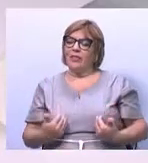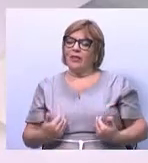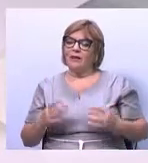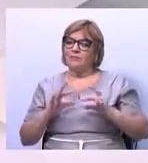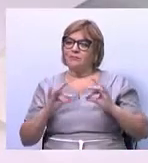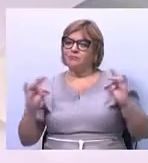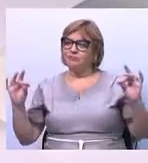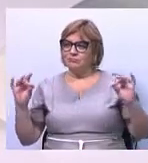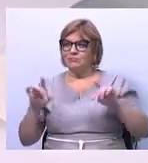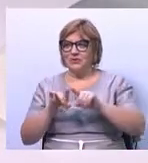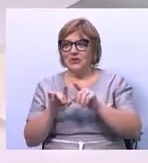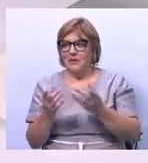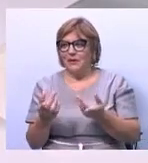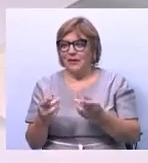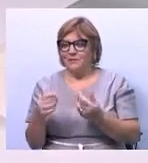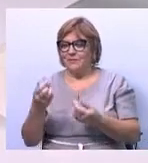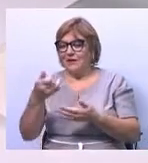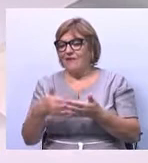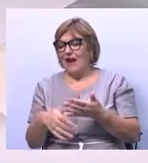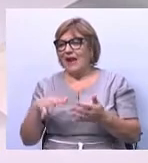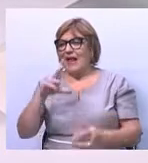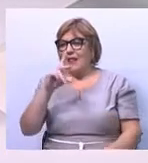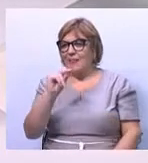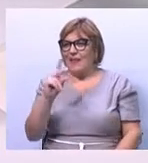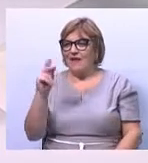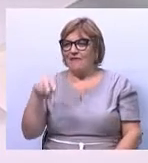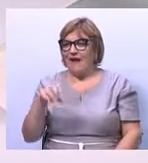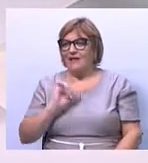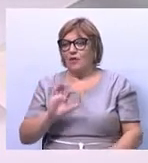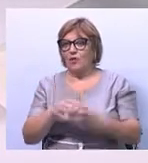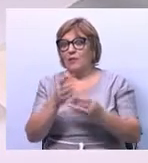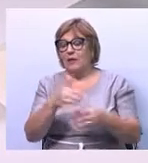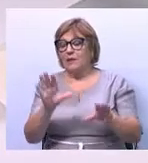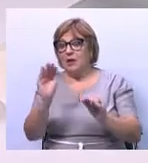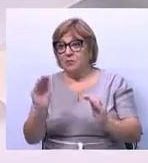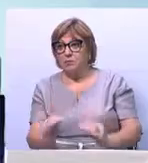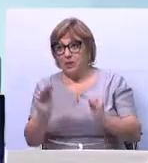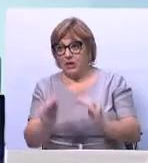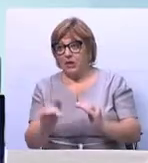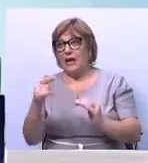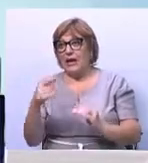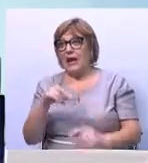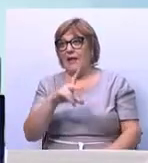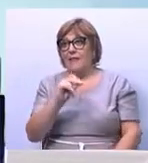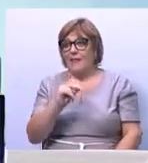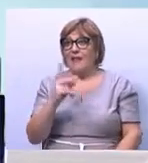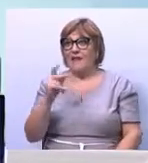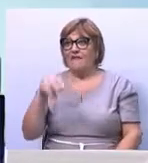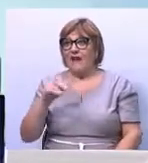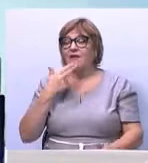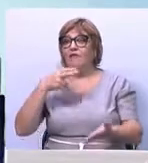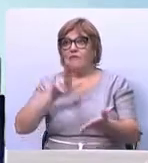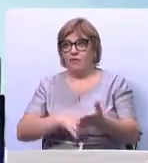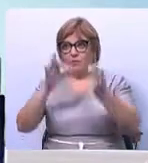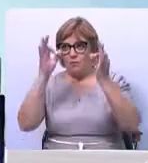As lavandas, existem várias também, e a mais utilizada, principalmente nos grupos de crianças mais pequenas, é a lavanda verdadeira, ou